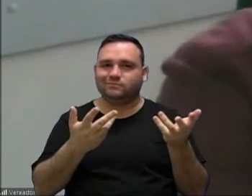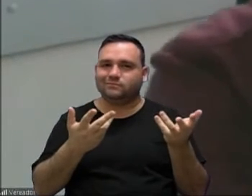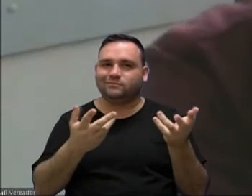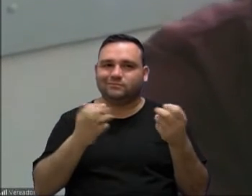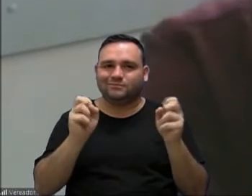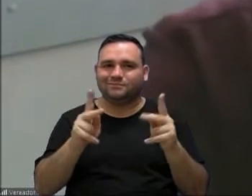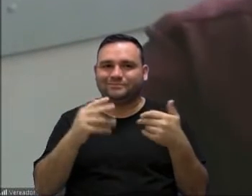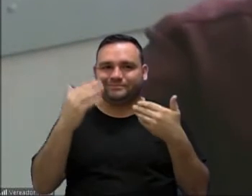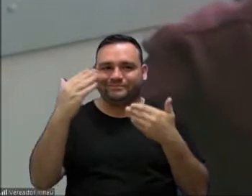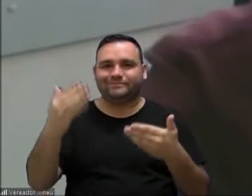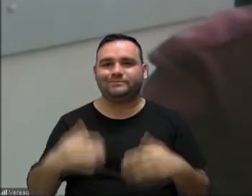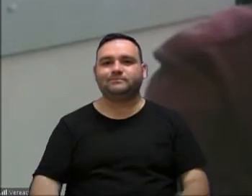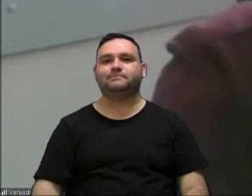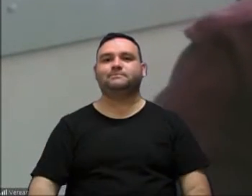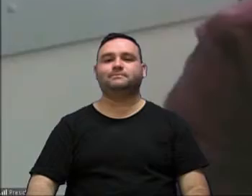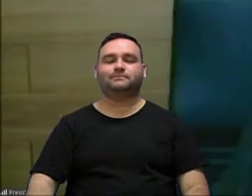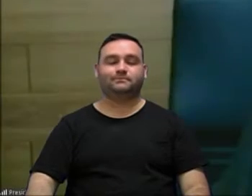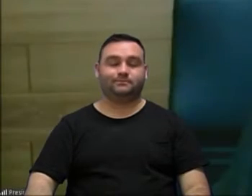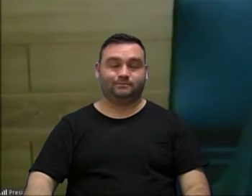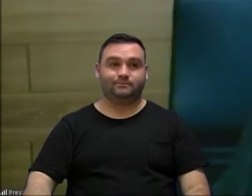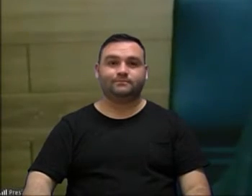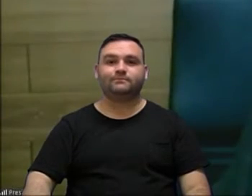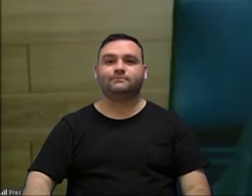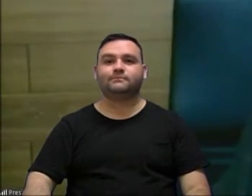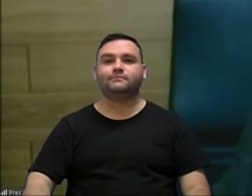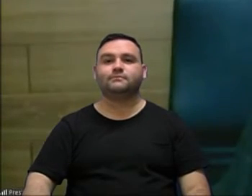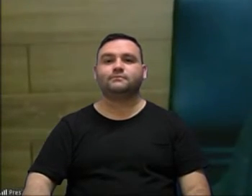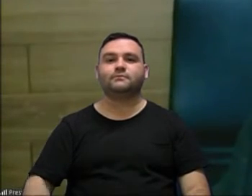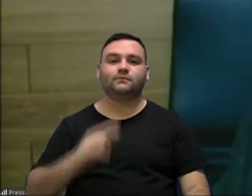tá certo obrigado obrigado pastor